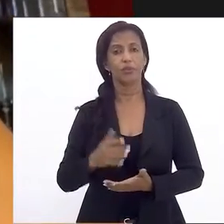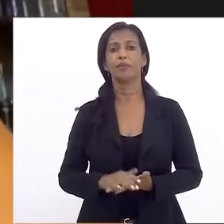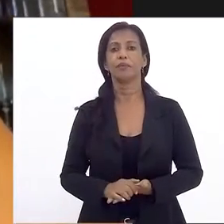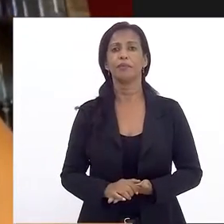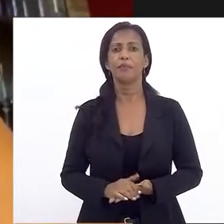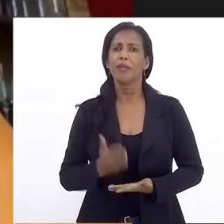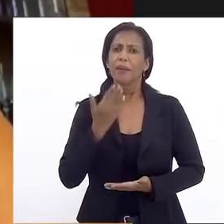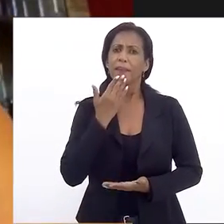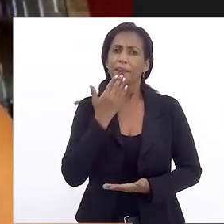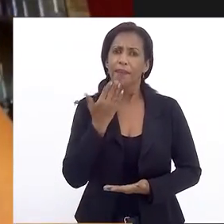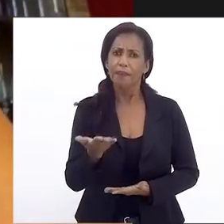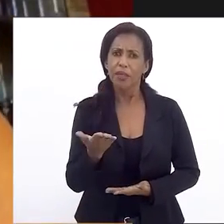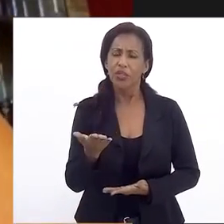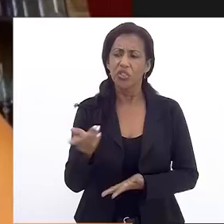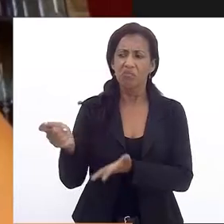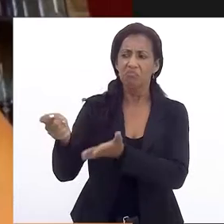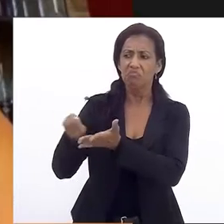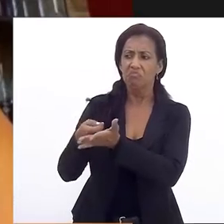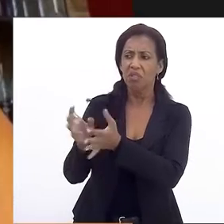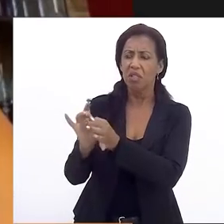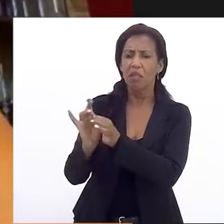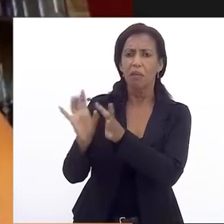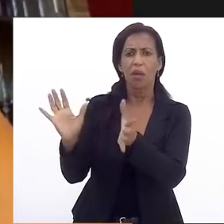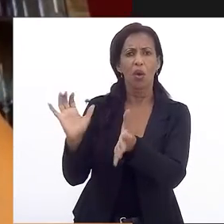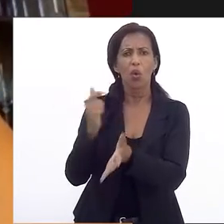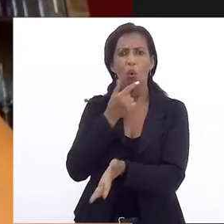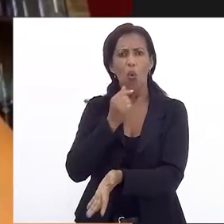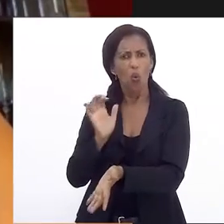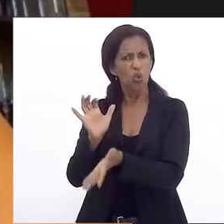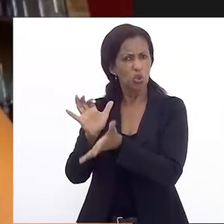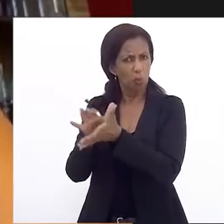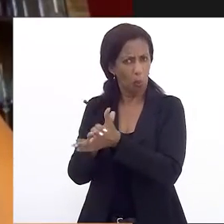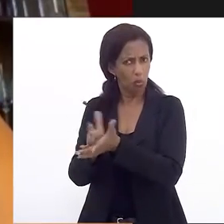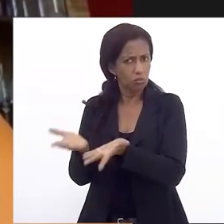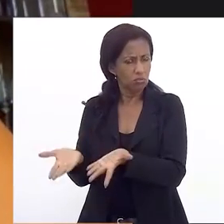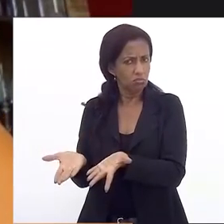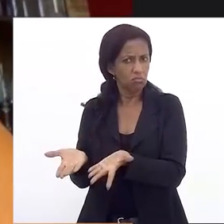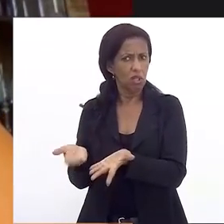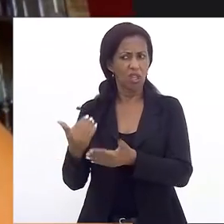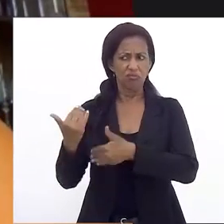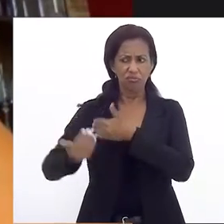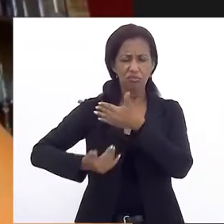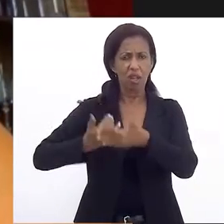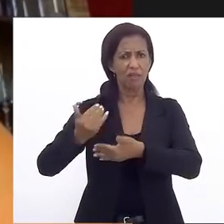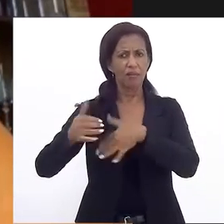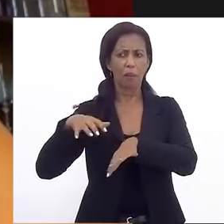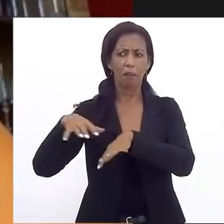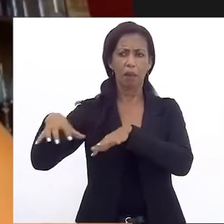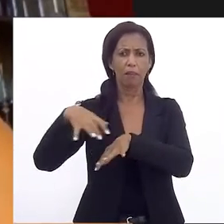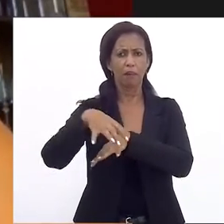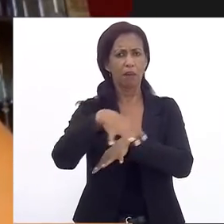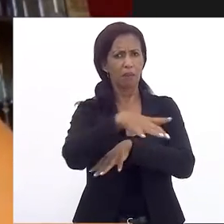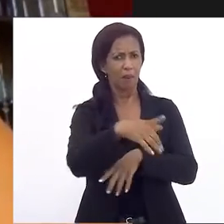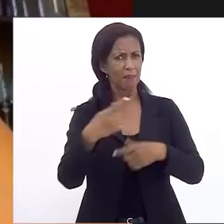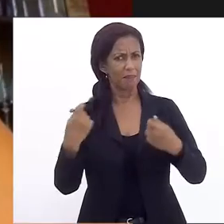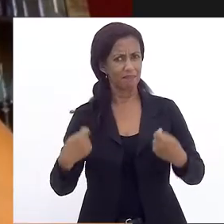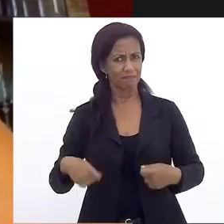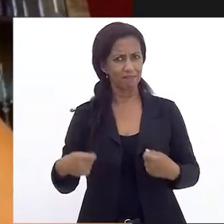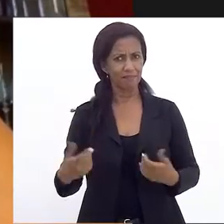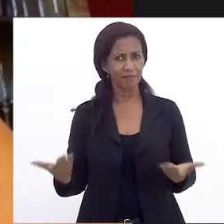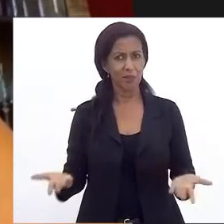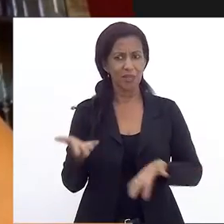De de saúde. saúde, pedirem essa autorização. A gente que avançou tantos em tantos campos,